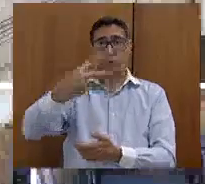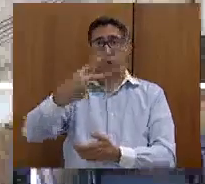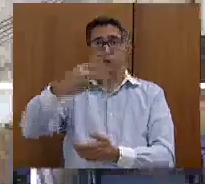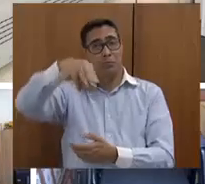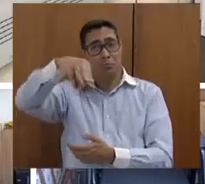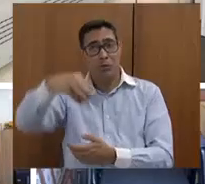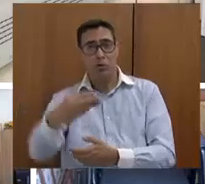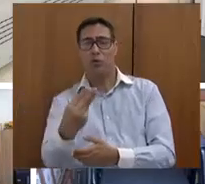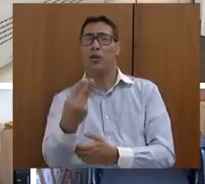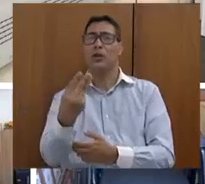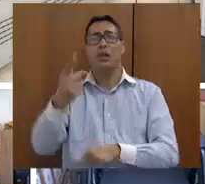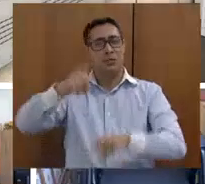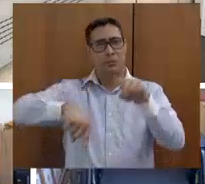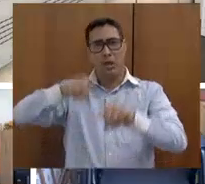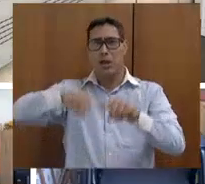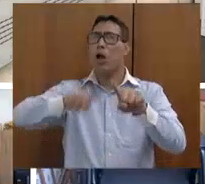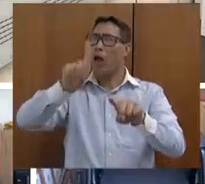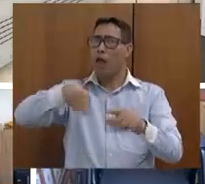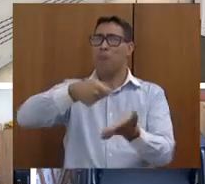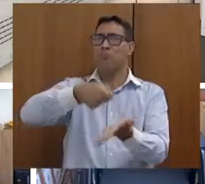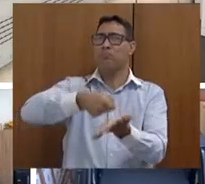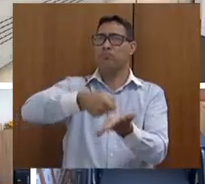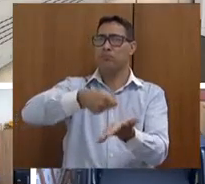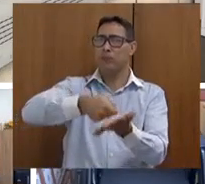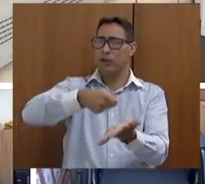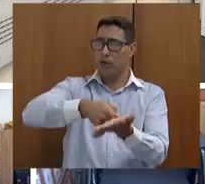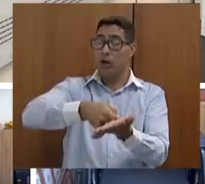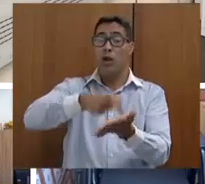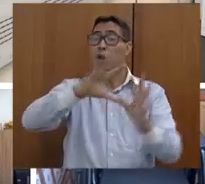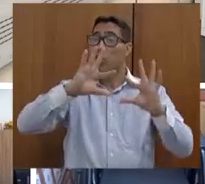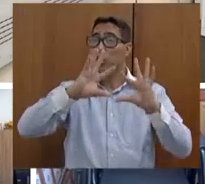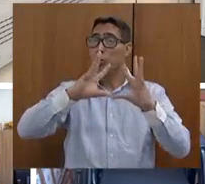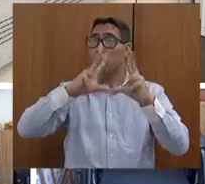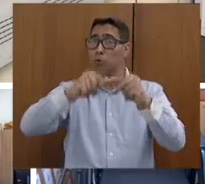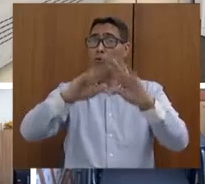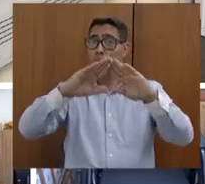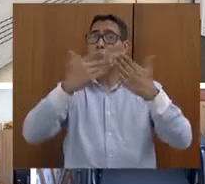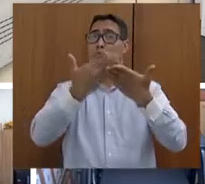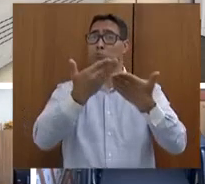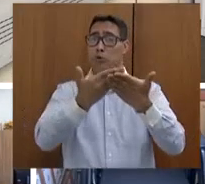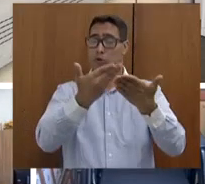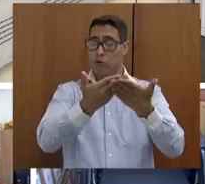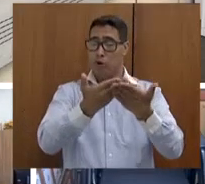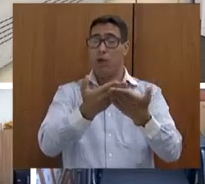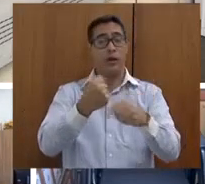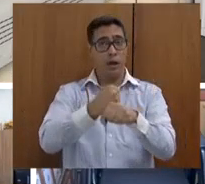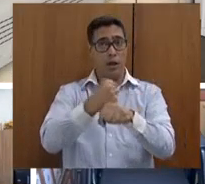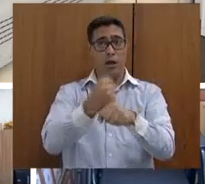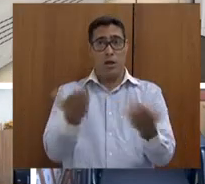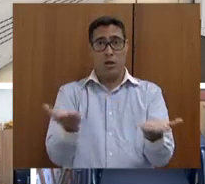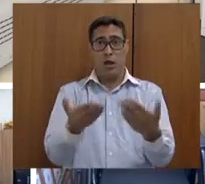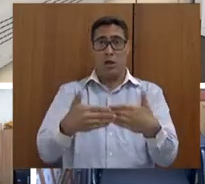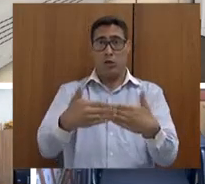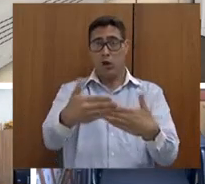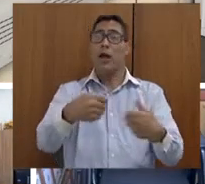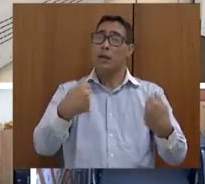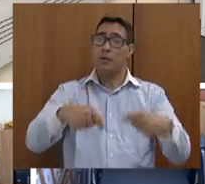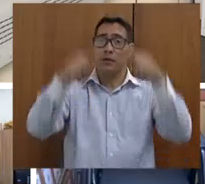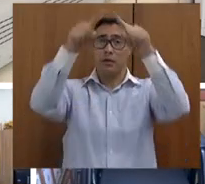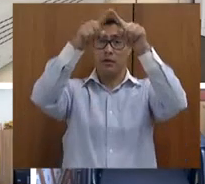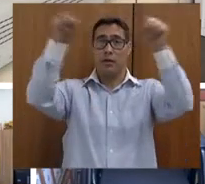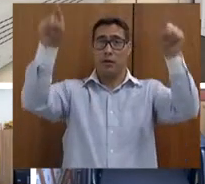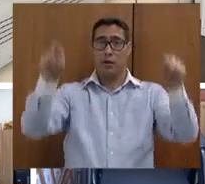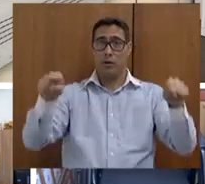em itens obrigatórios que obrigamos que as escolas a partir deste ano tenham quadro branco